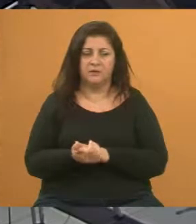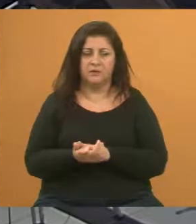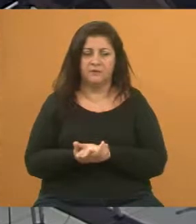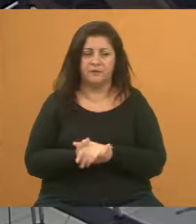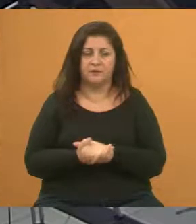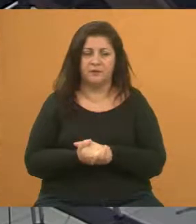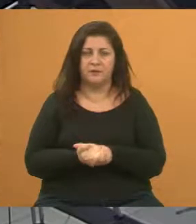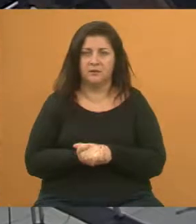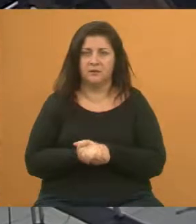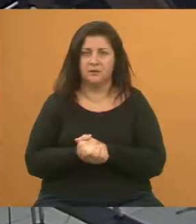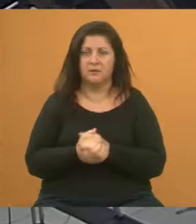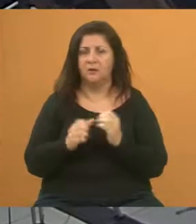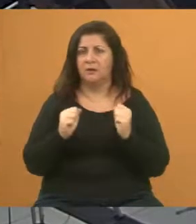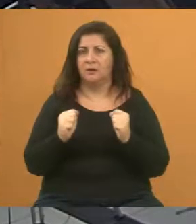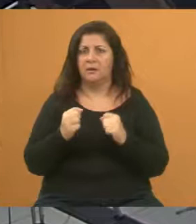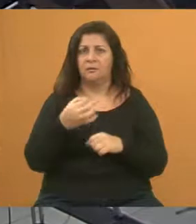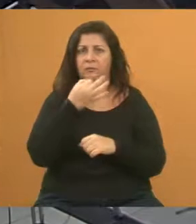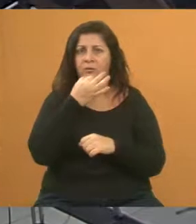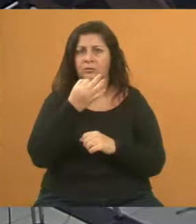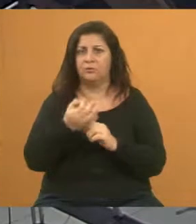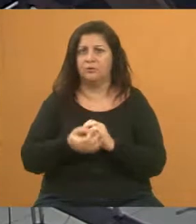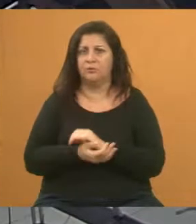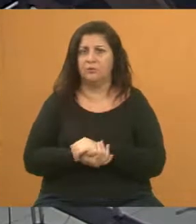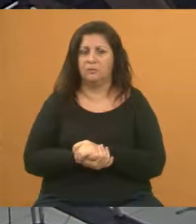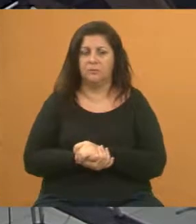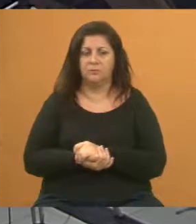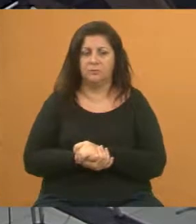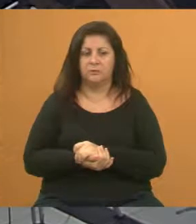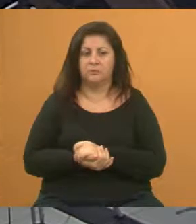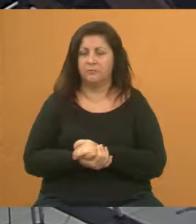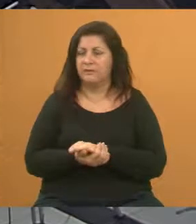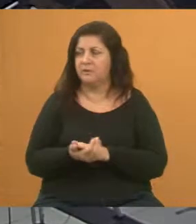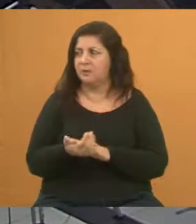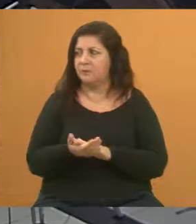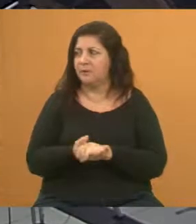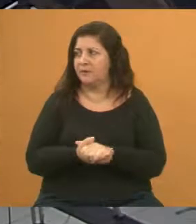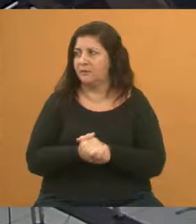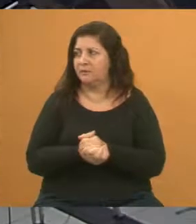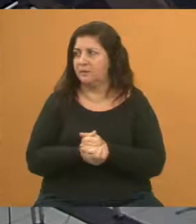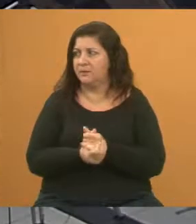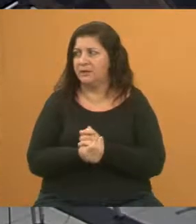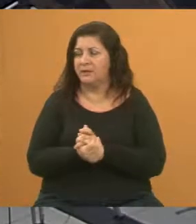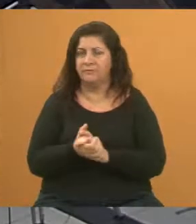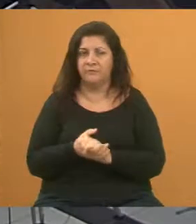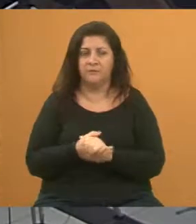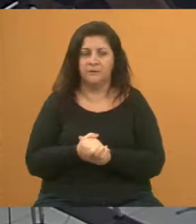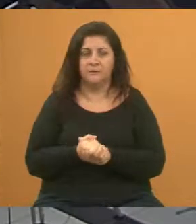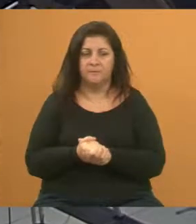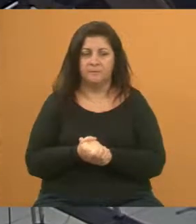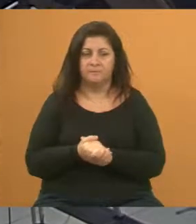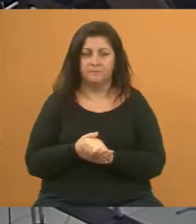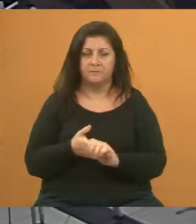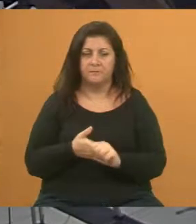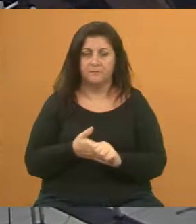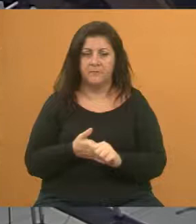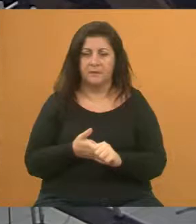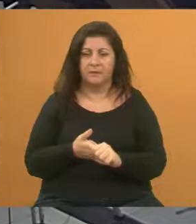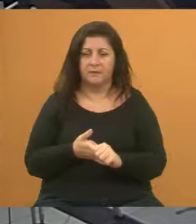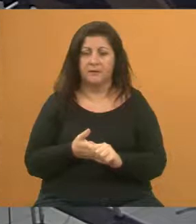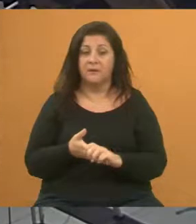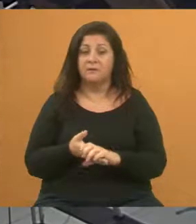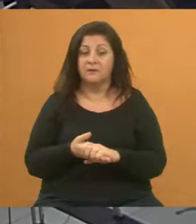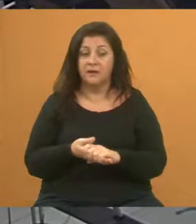O projeto continua em discussão. Vou pedir licença à mesa e à autora do projeto para tecer o comentário daqui